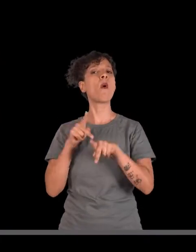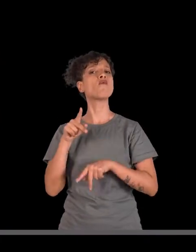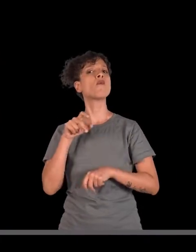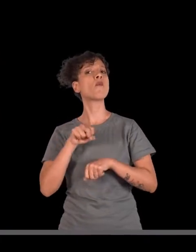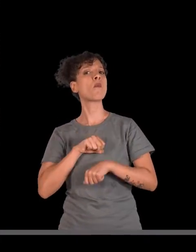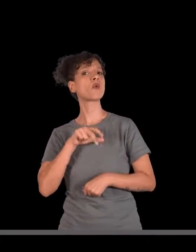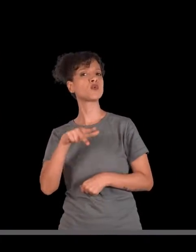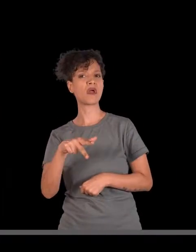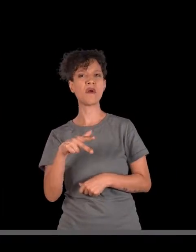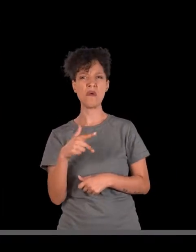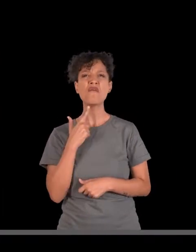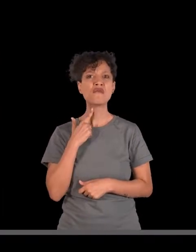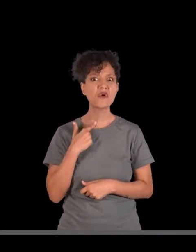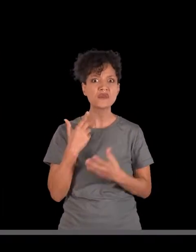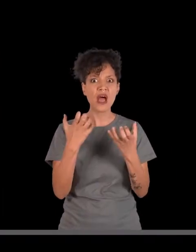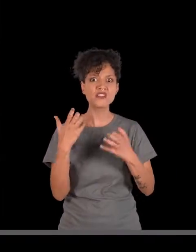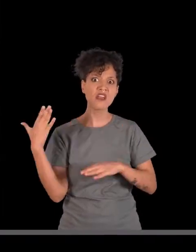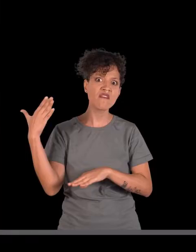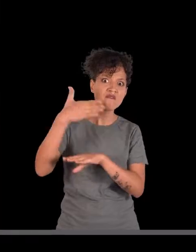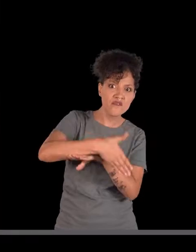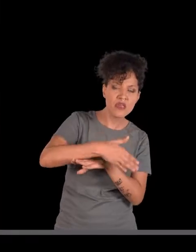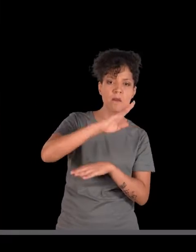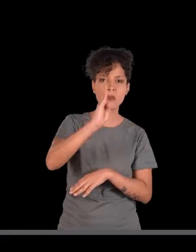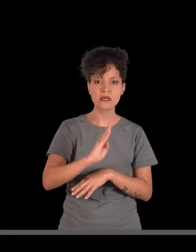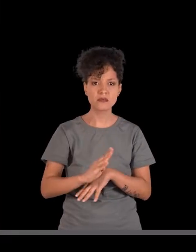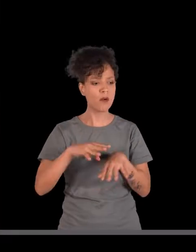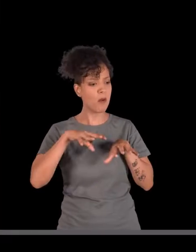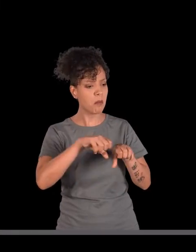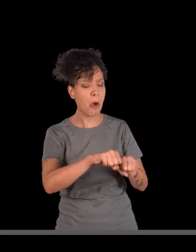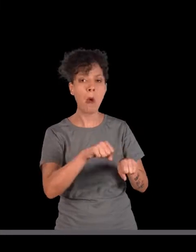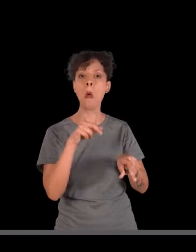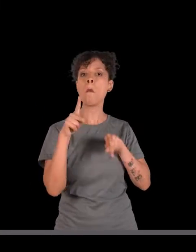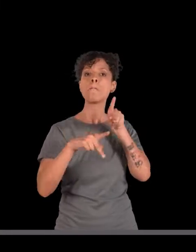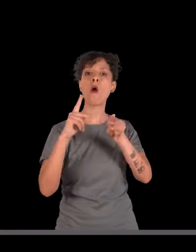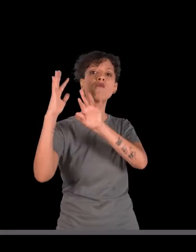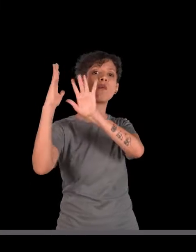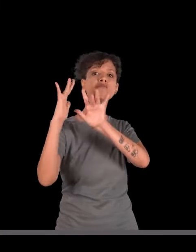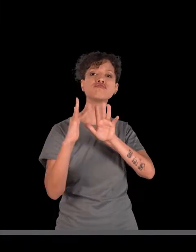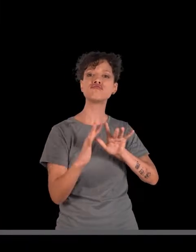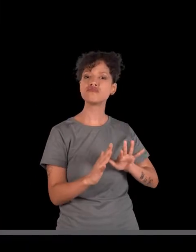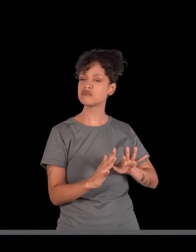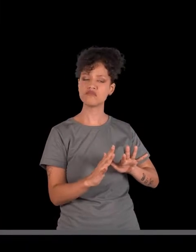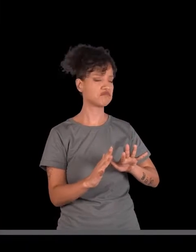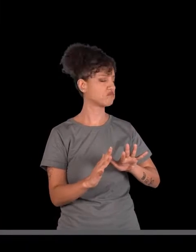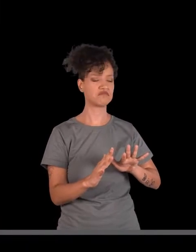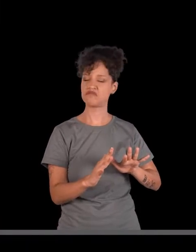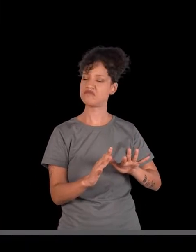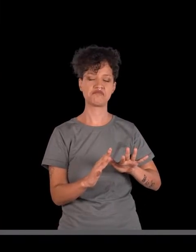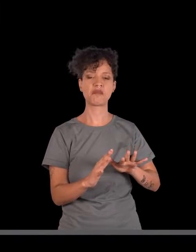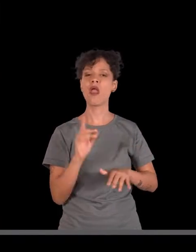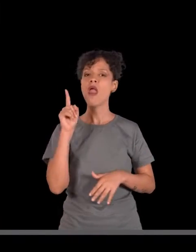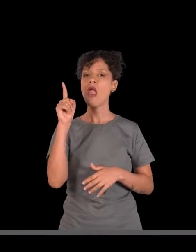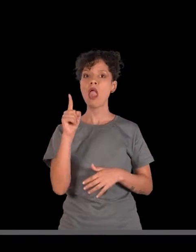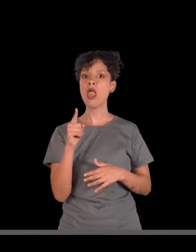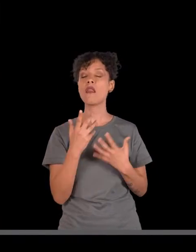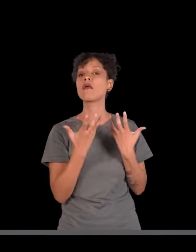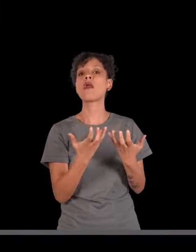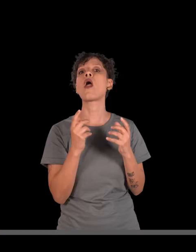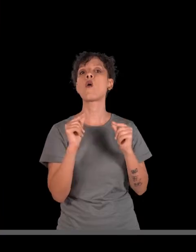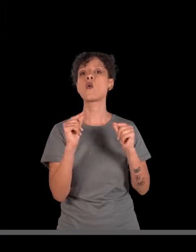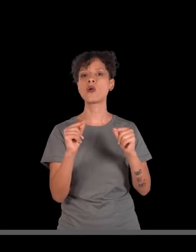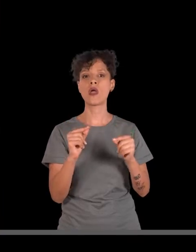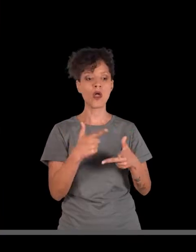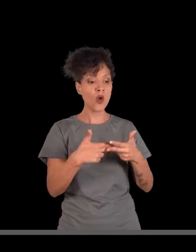não pensavam em vir para cá, ocupar, né, povoar o território da colônia. O grande objetivo deles